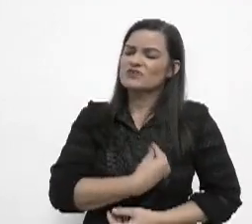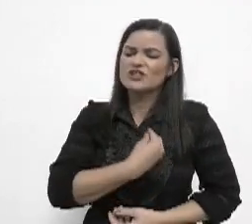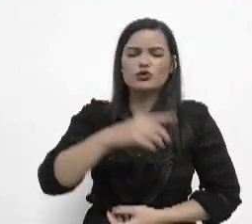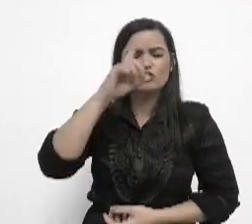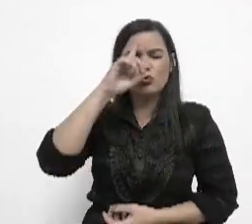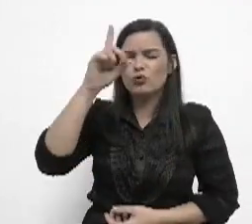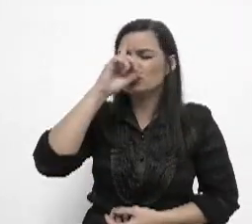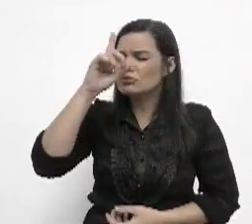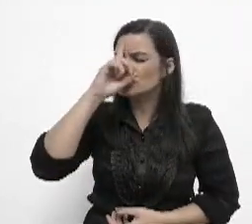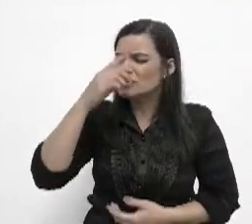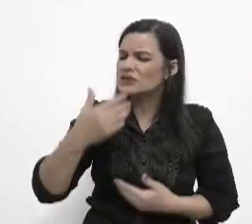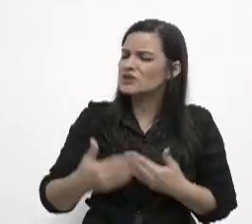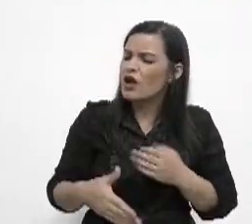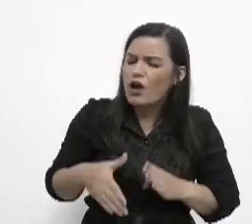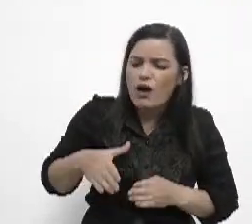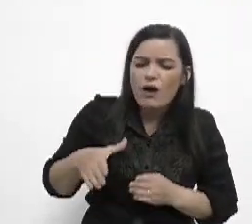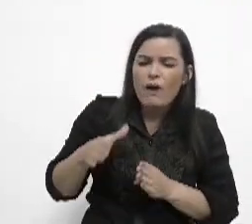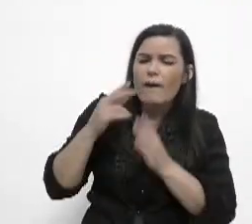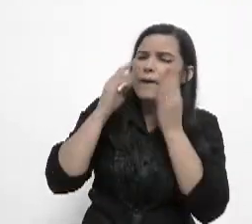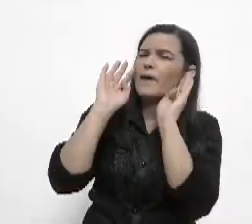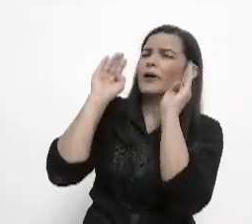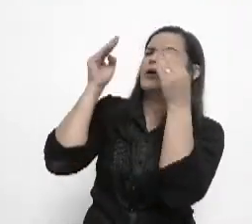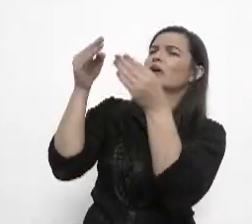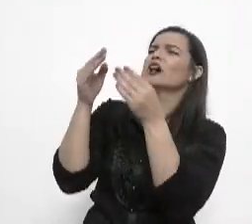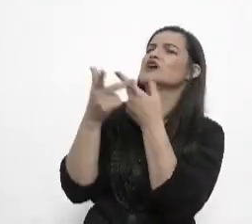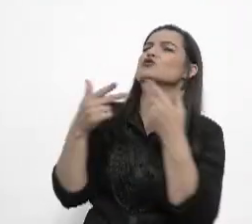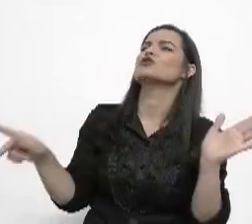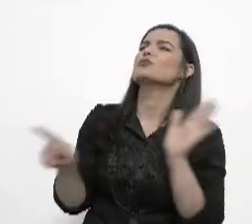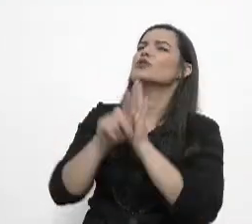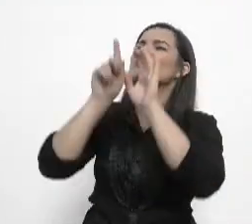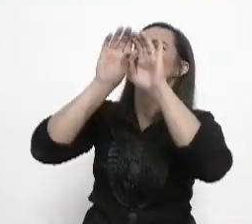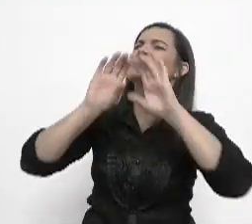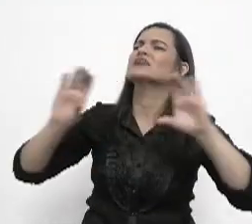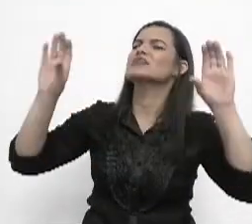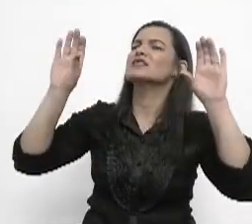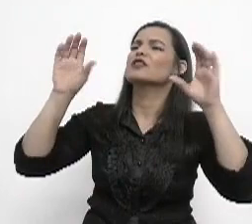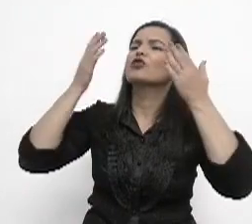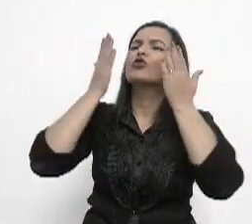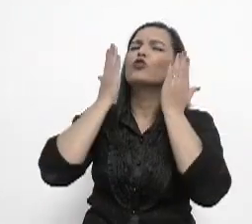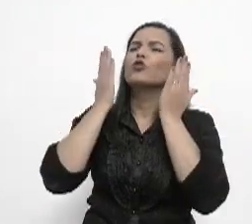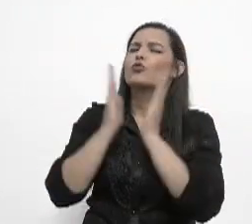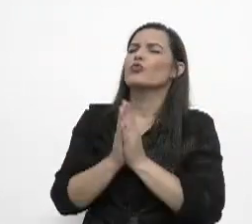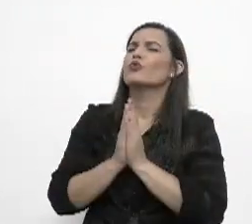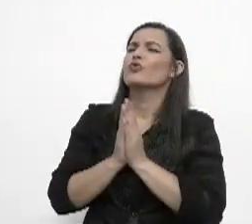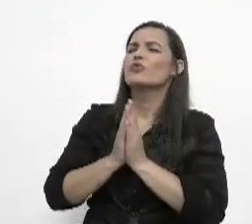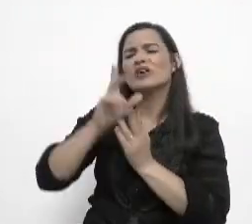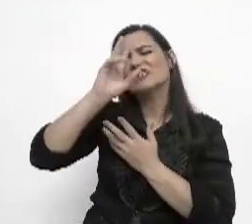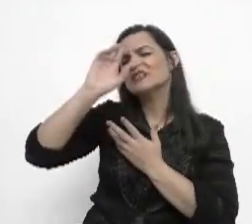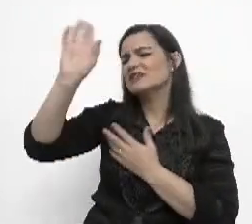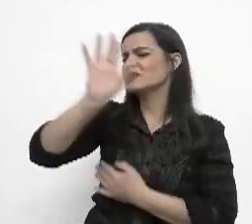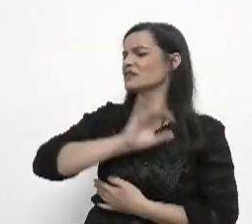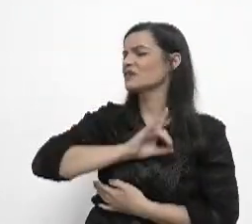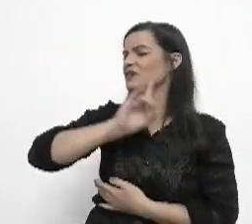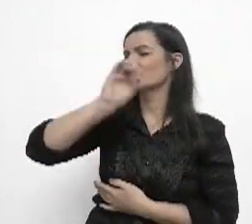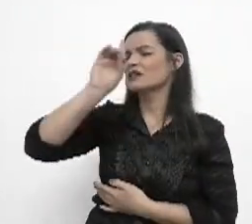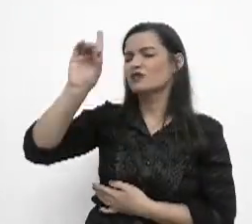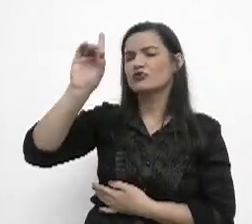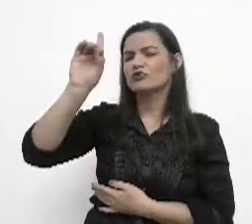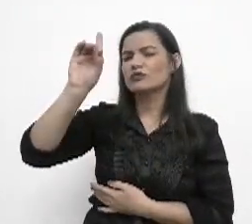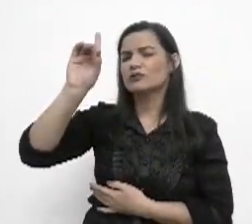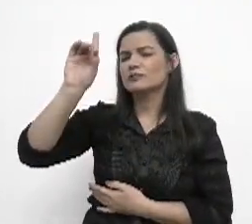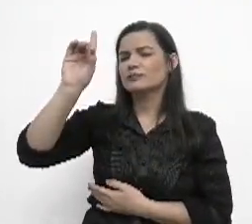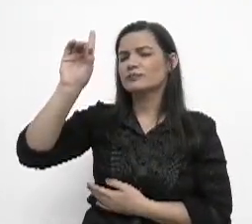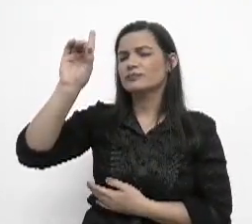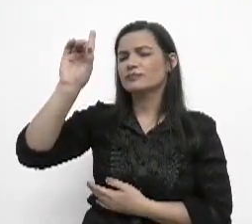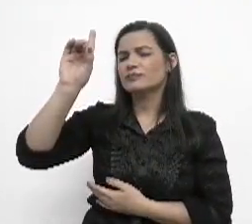Senhor oh Deus, olhando das coisas celestiais, tendo a visão celestial em nossa vida. Ó Senhor Deus, e seja